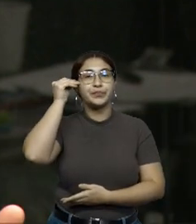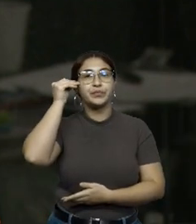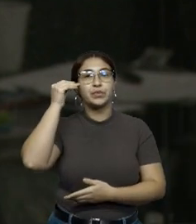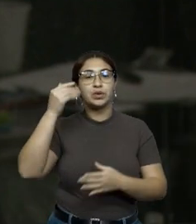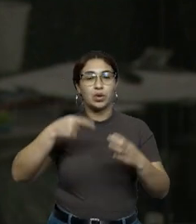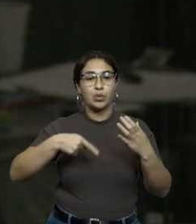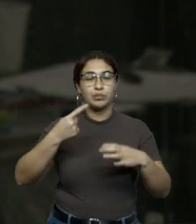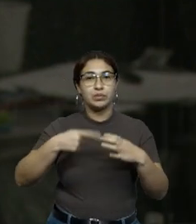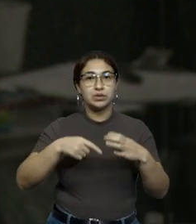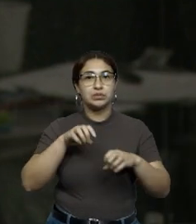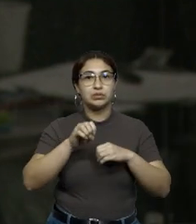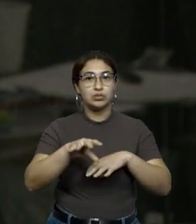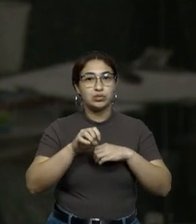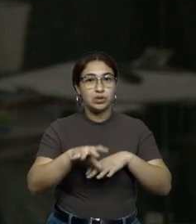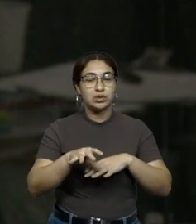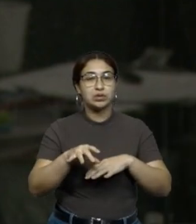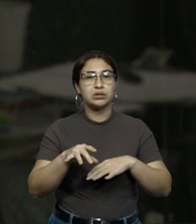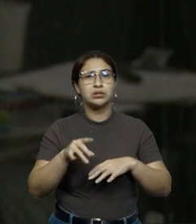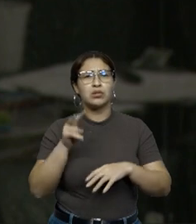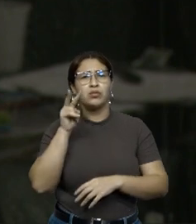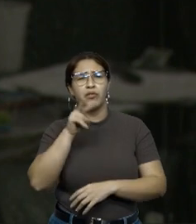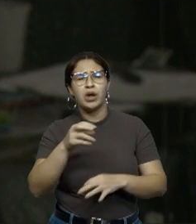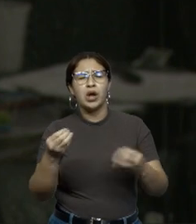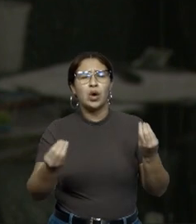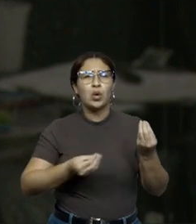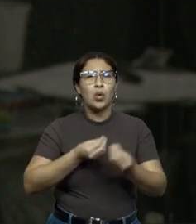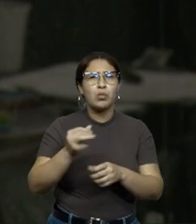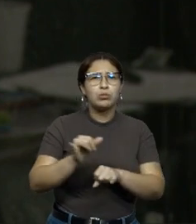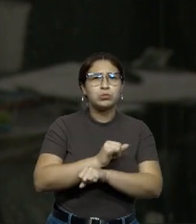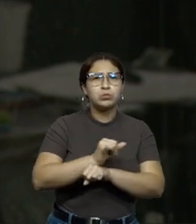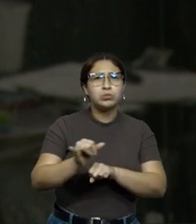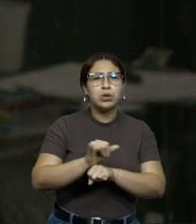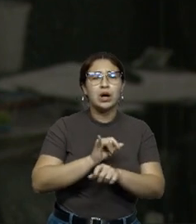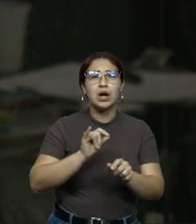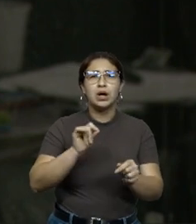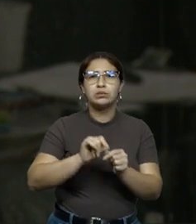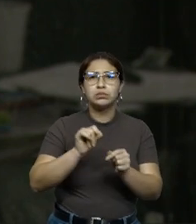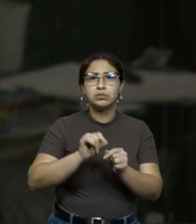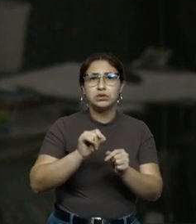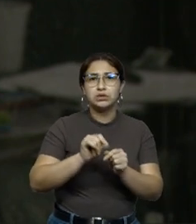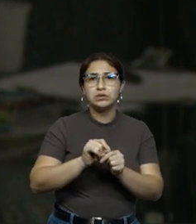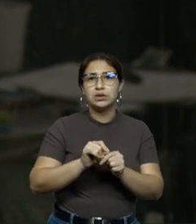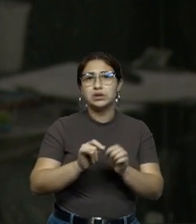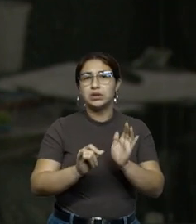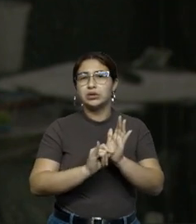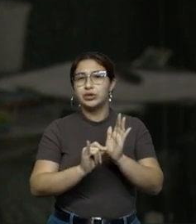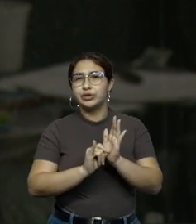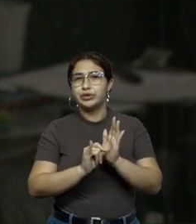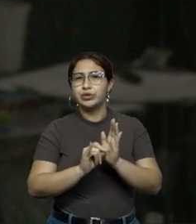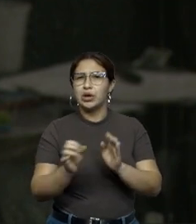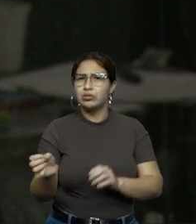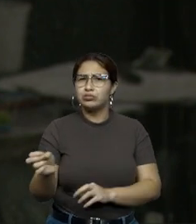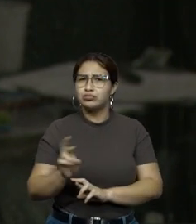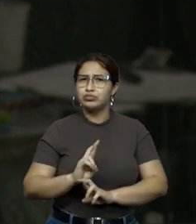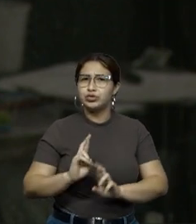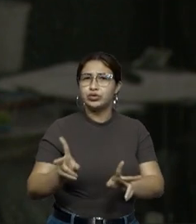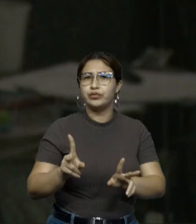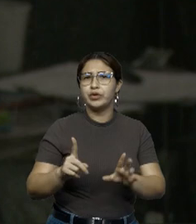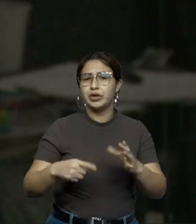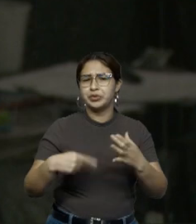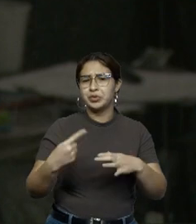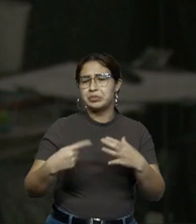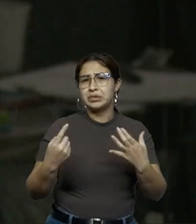educação acompanhasse essa elaboração deste edital EA execução decidi tal como e comissão para isso